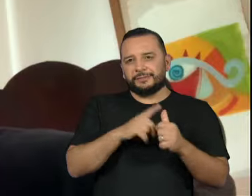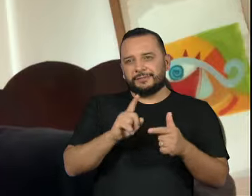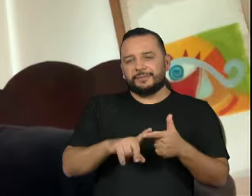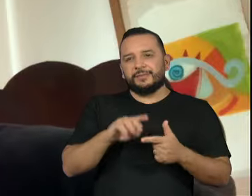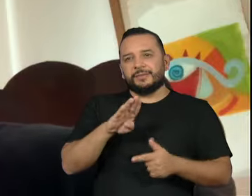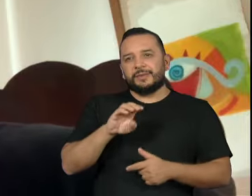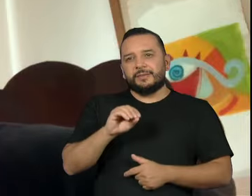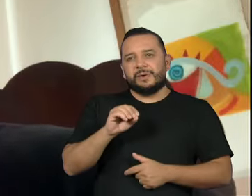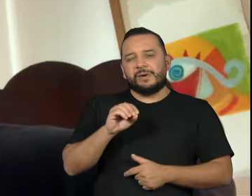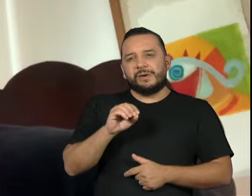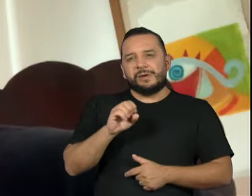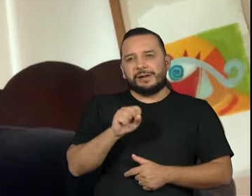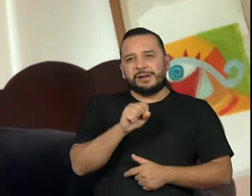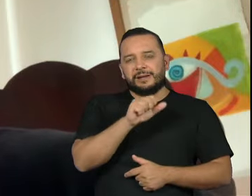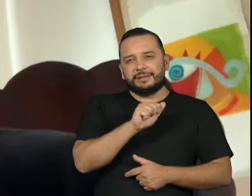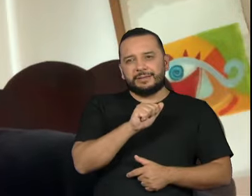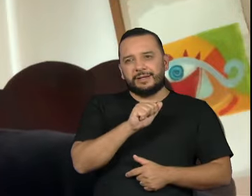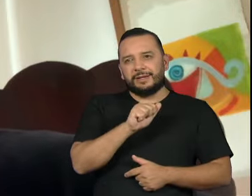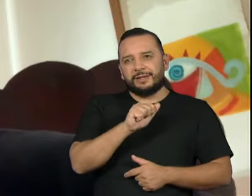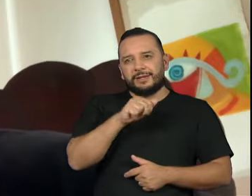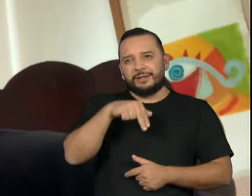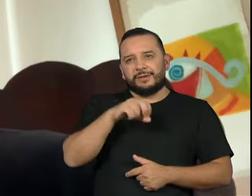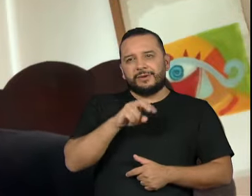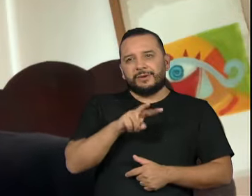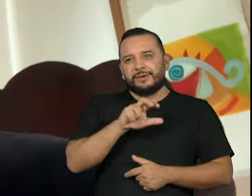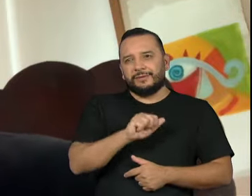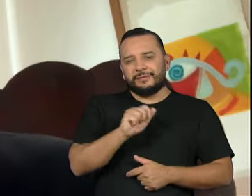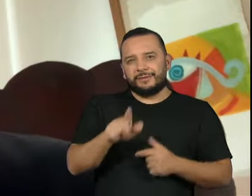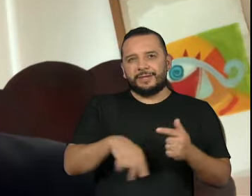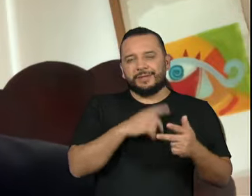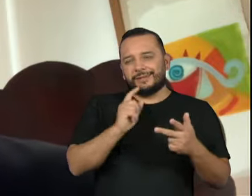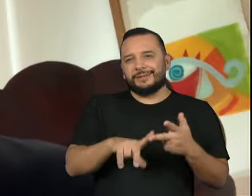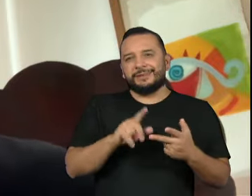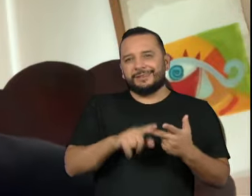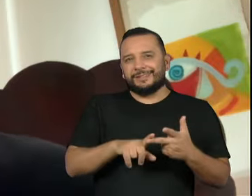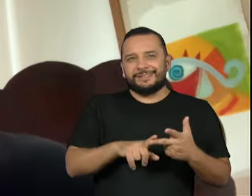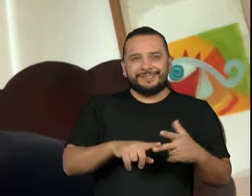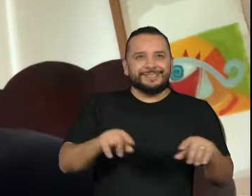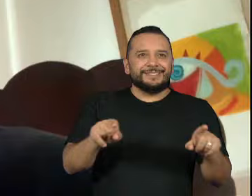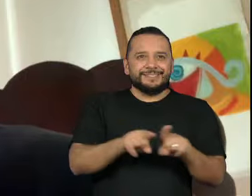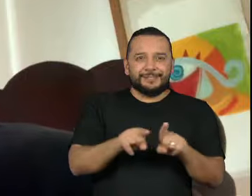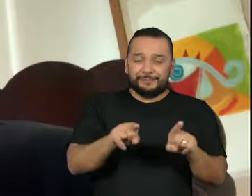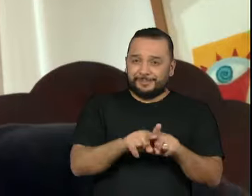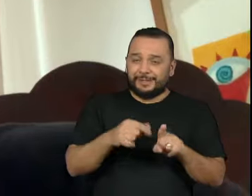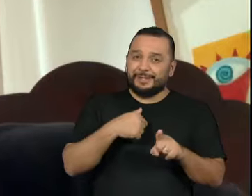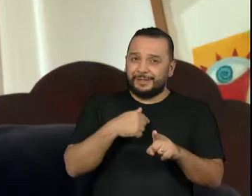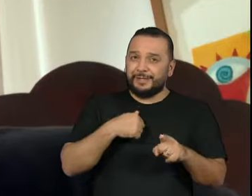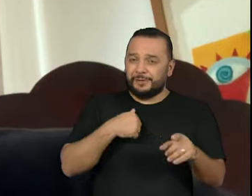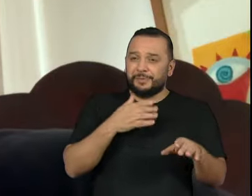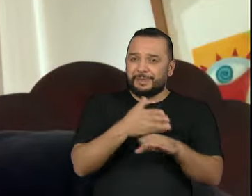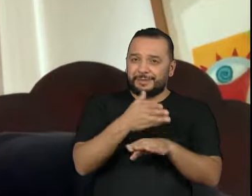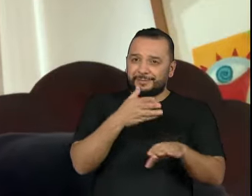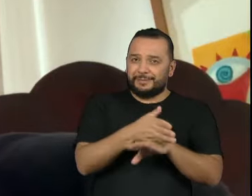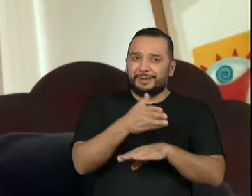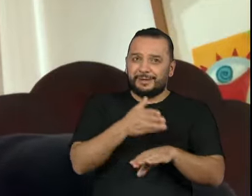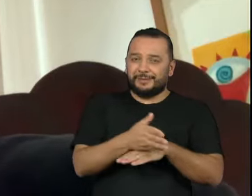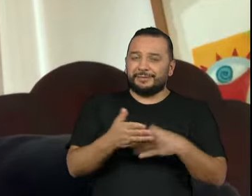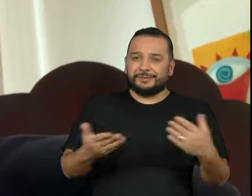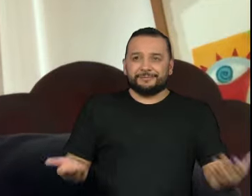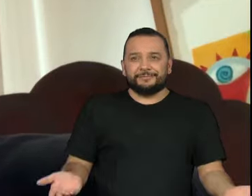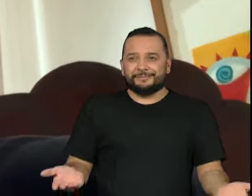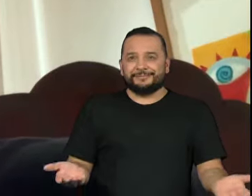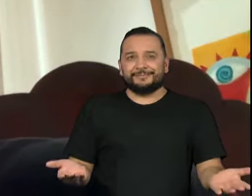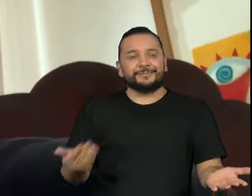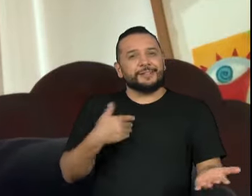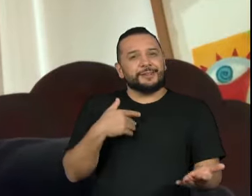participou, e que eu assisti e que eu também participava, às vezes, com o meu trio 3D. E, enfim, Claudete,